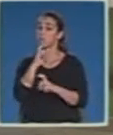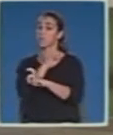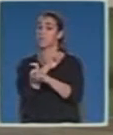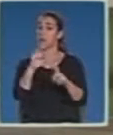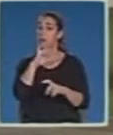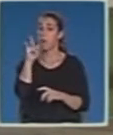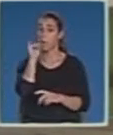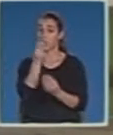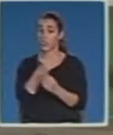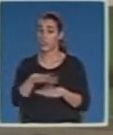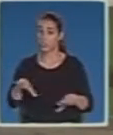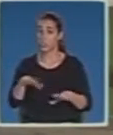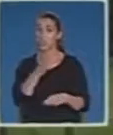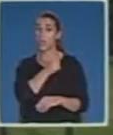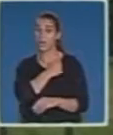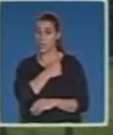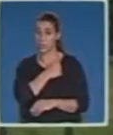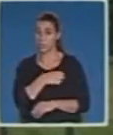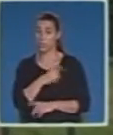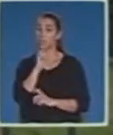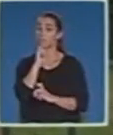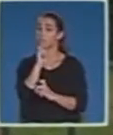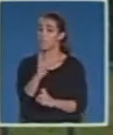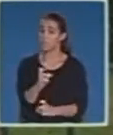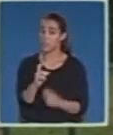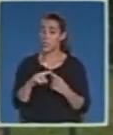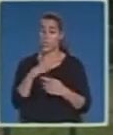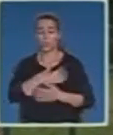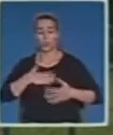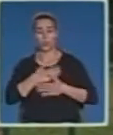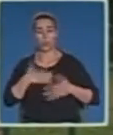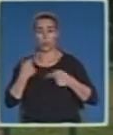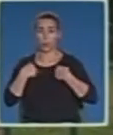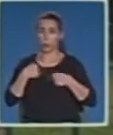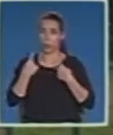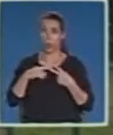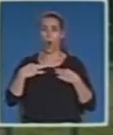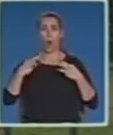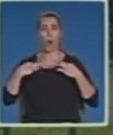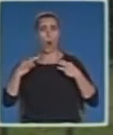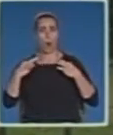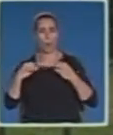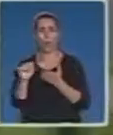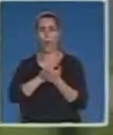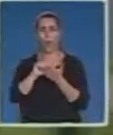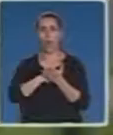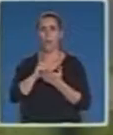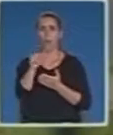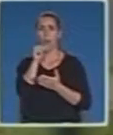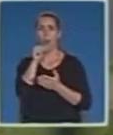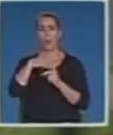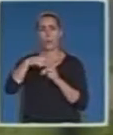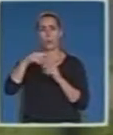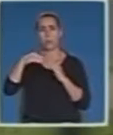aos pais das crianças que ficaram em casa. Recomendações que passam pela higienização pessoal e da roupa, que deve ser lavada em água com